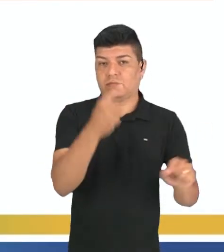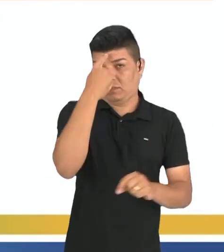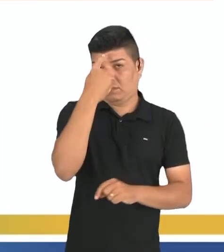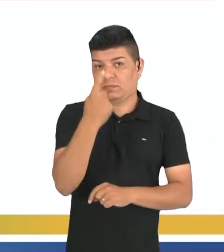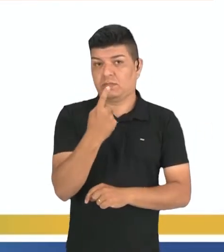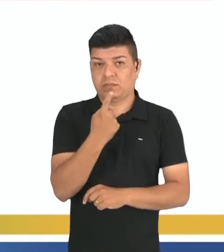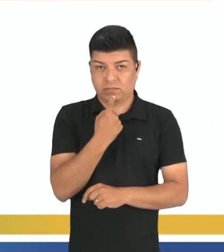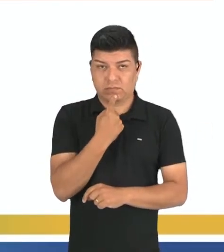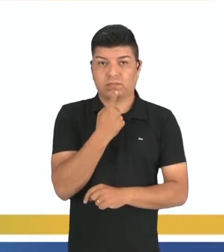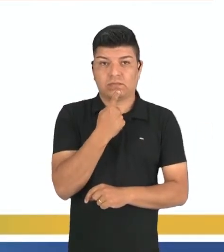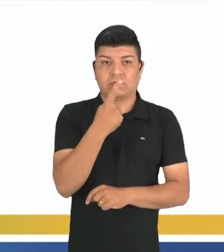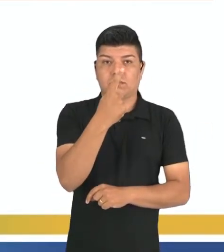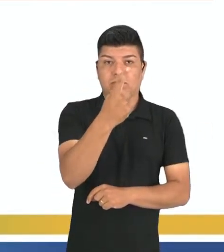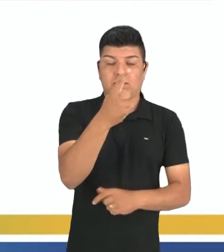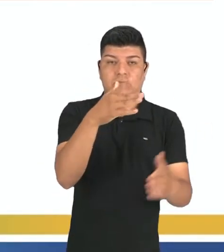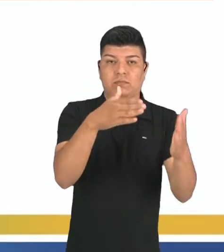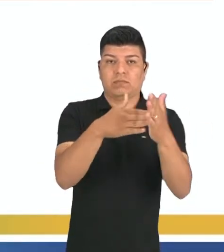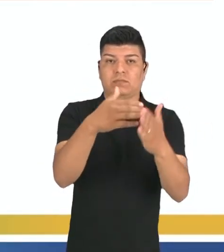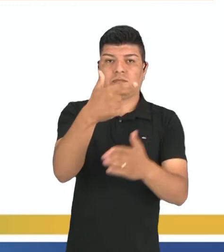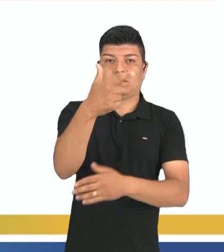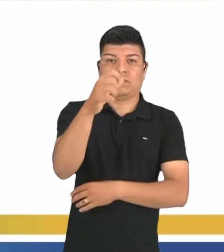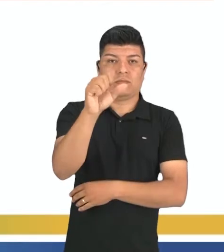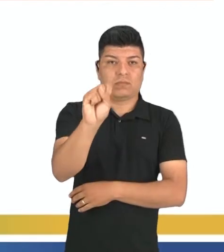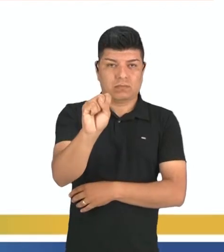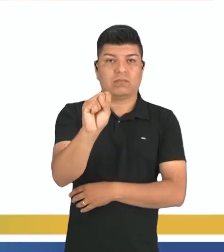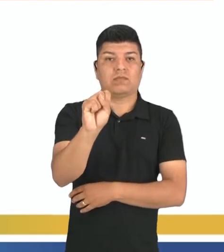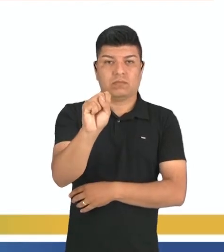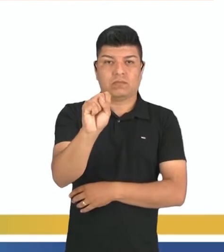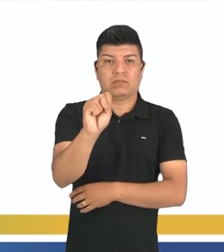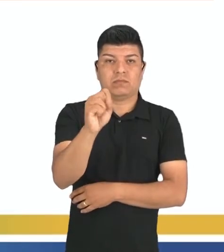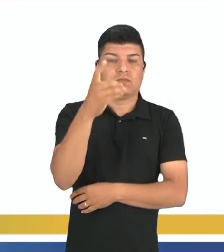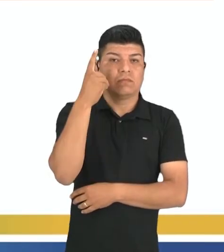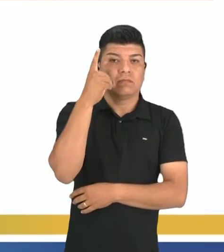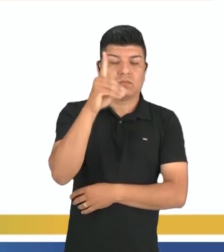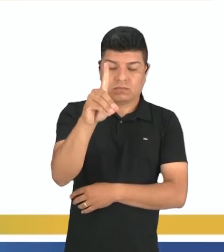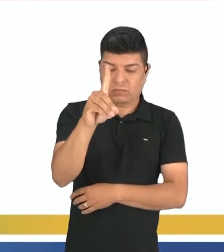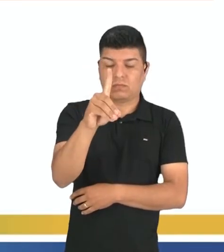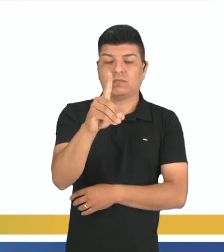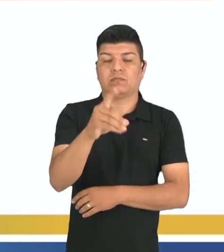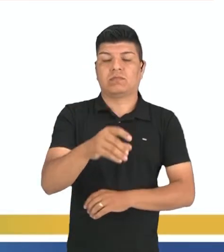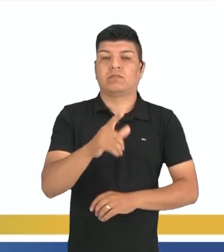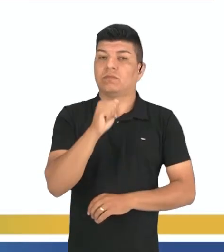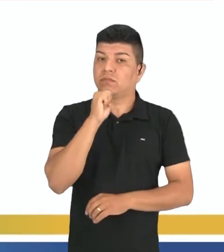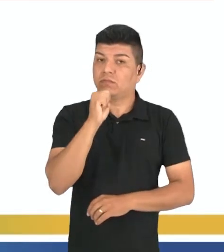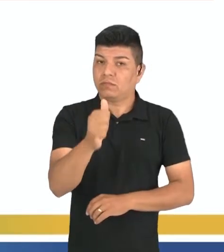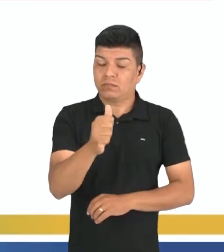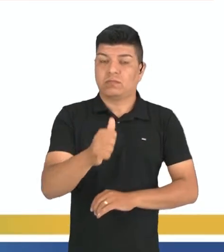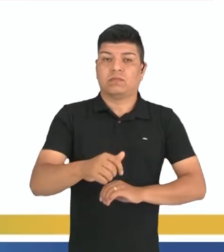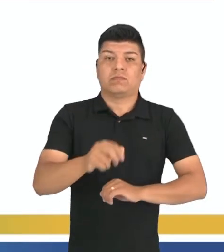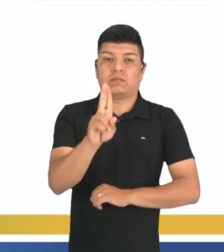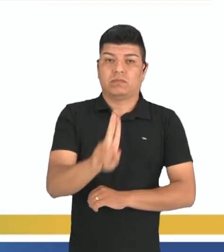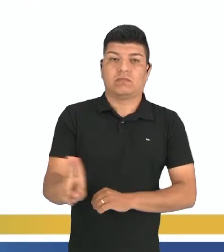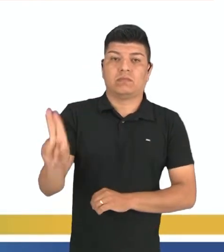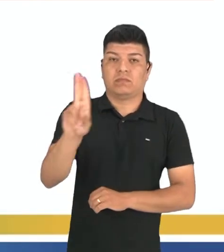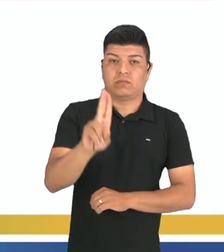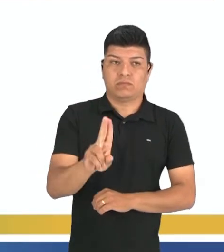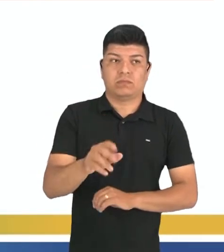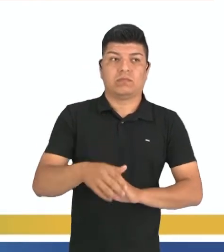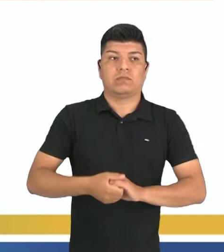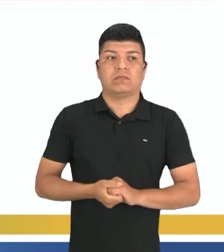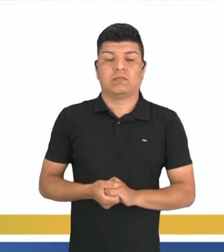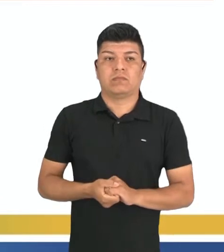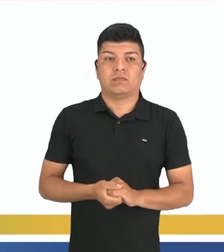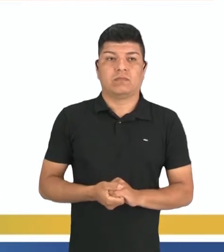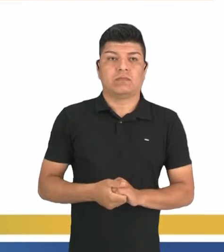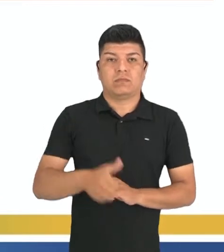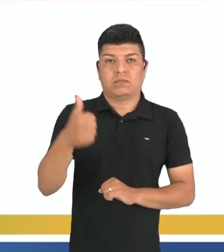observa ali de 1 até 28, que são os 28 dias do ciclo, que é o que a gente utiliza como média.